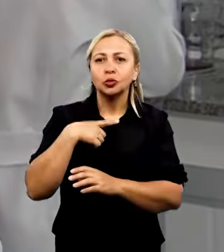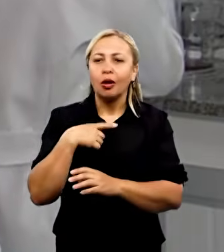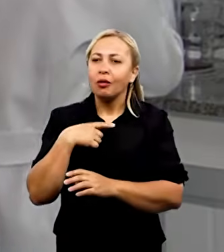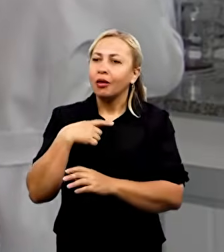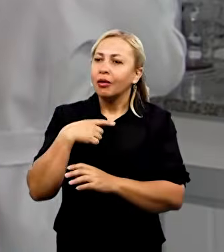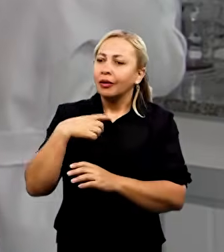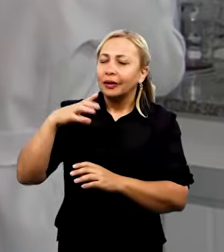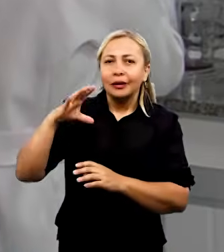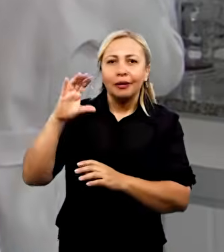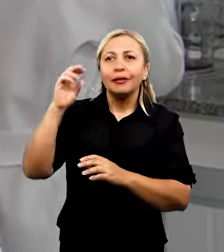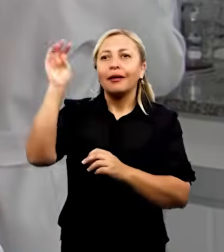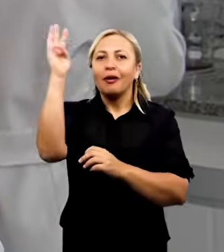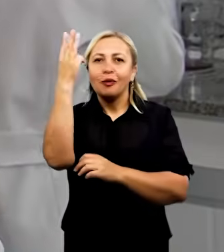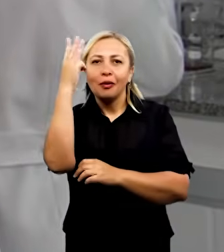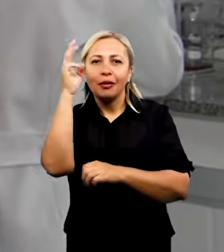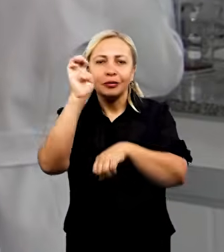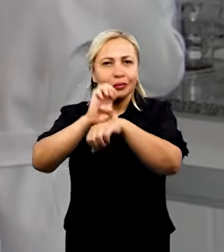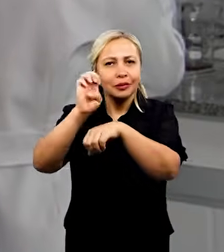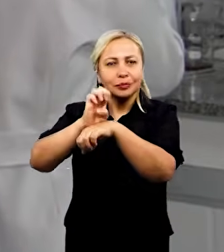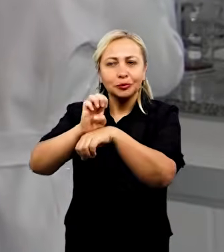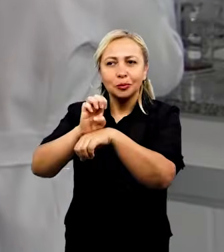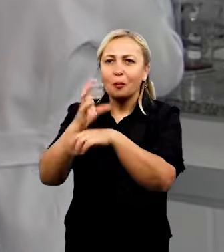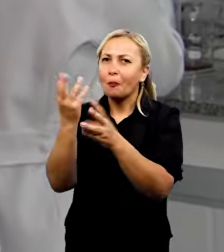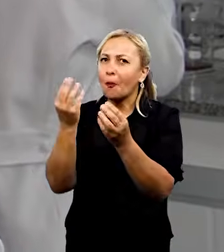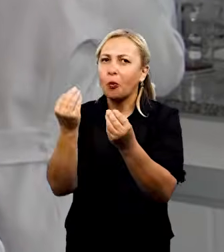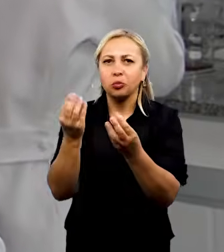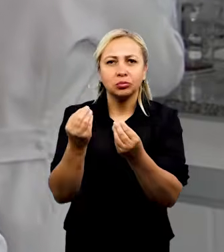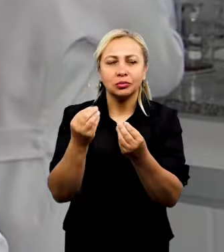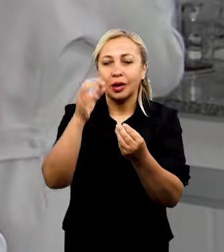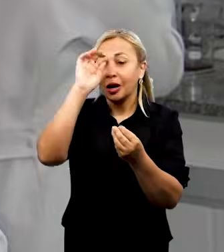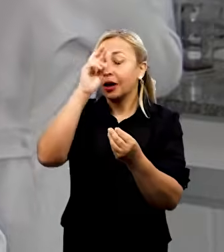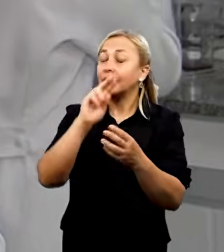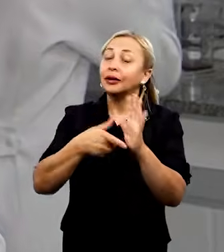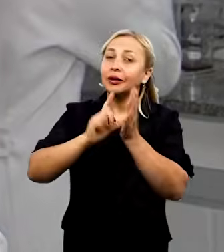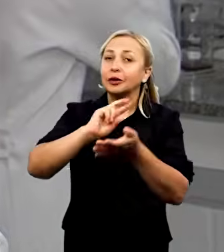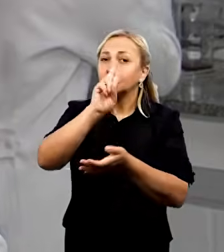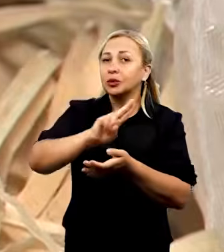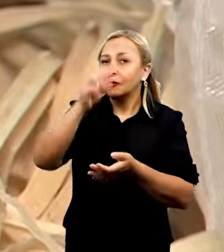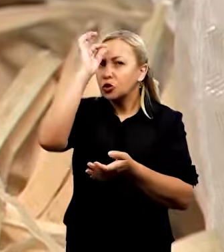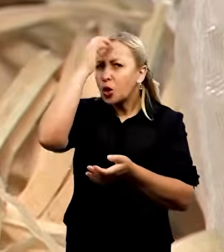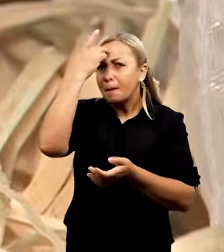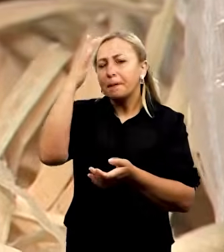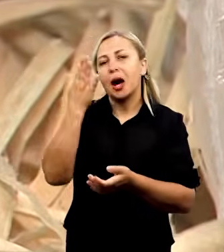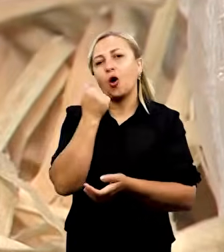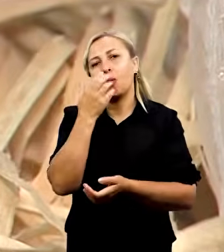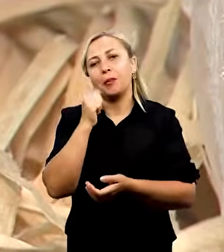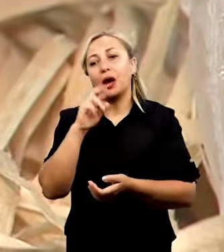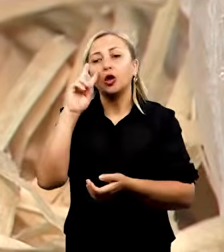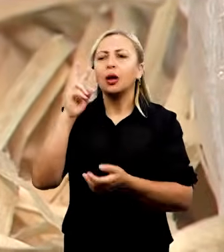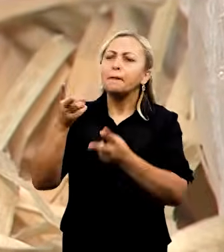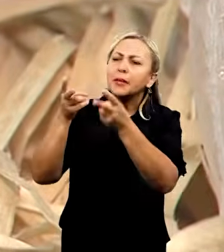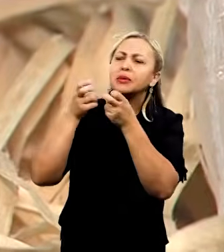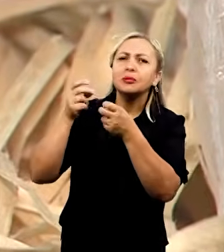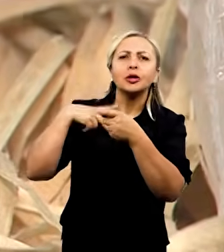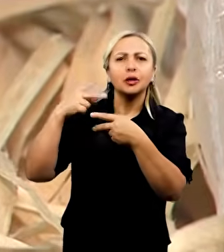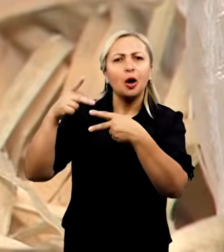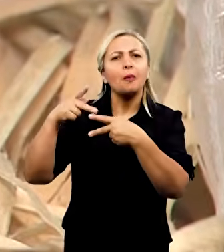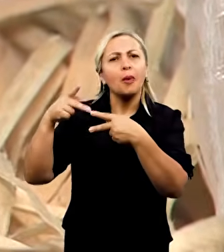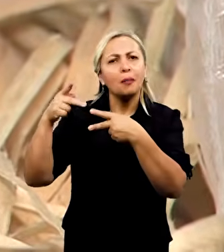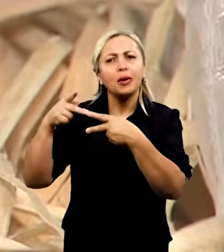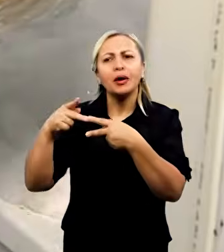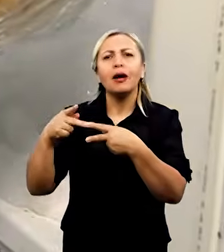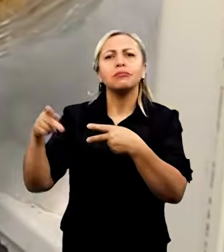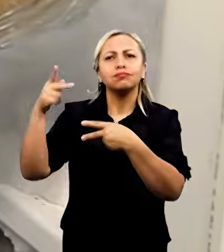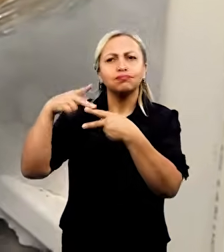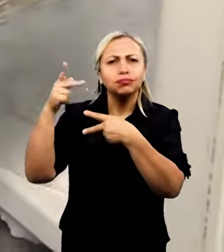só em Patizal acontece no Maranhão e que eles usavam só para alimento. E nós vimos que ela tem uma propriedade